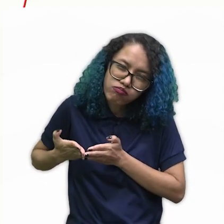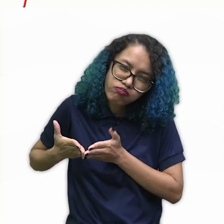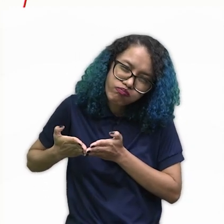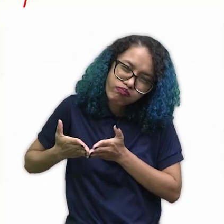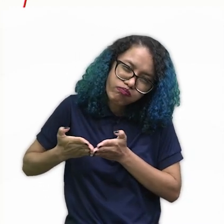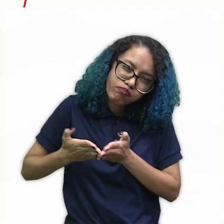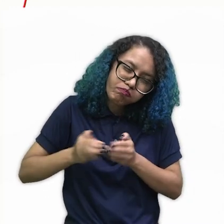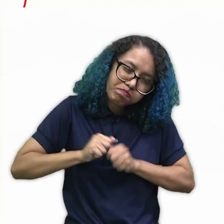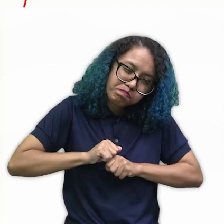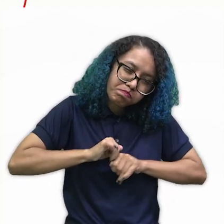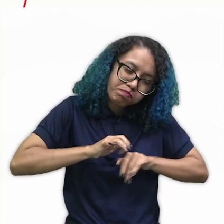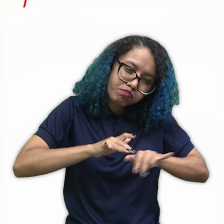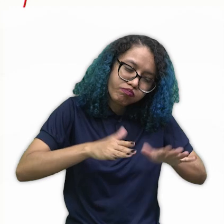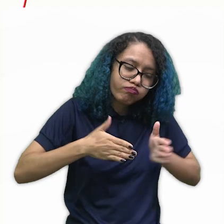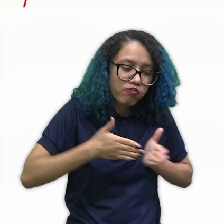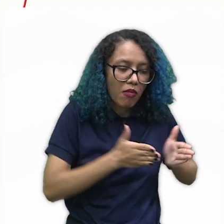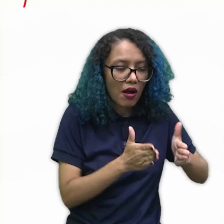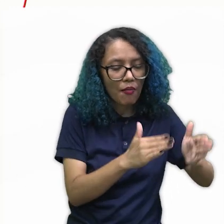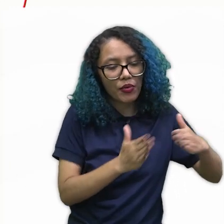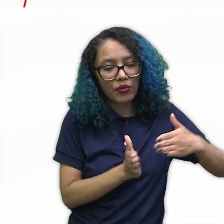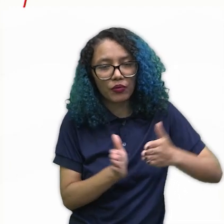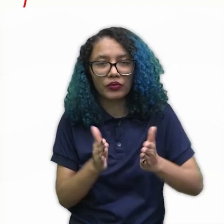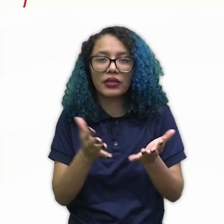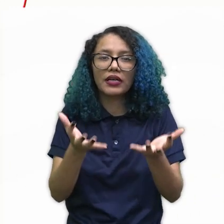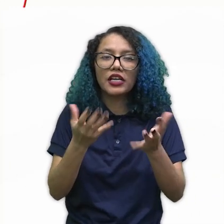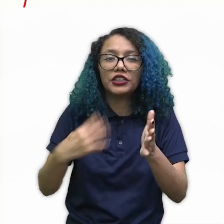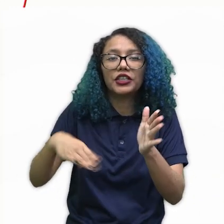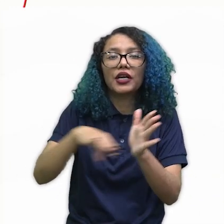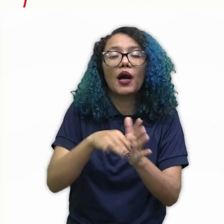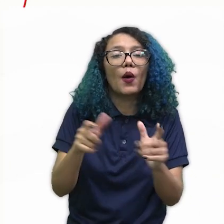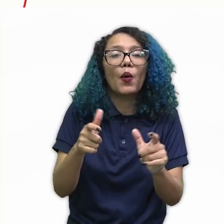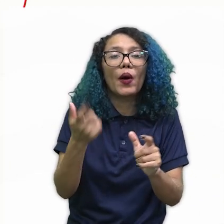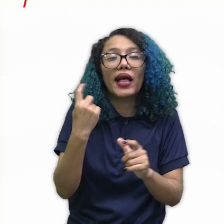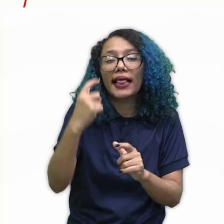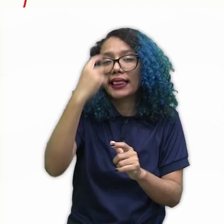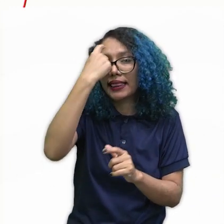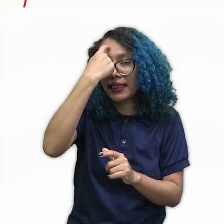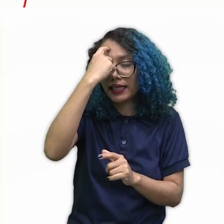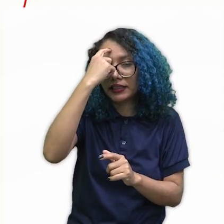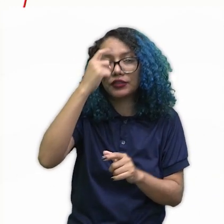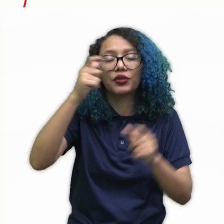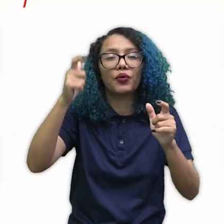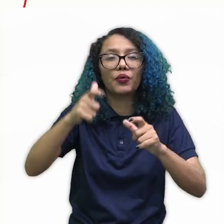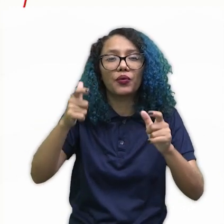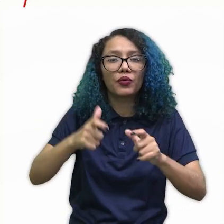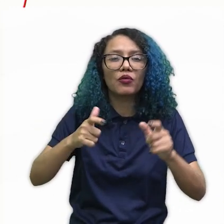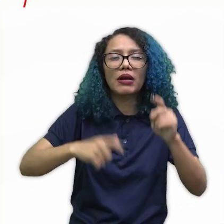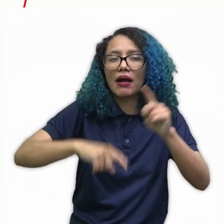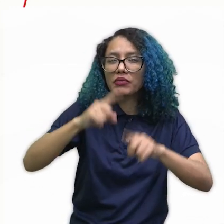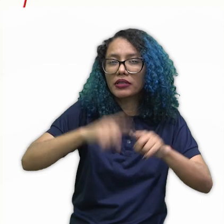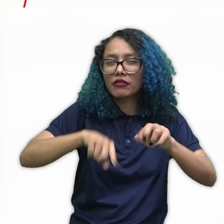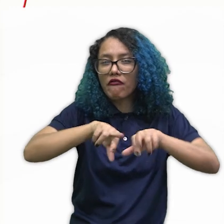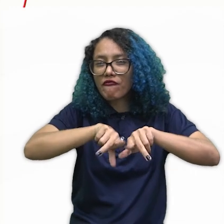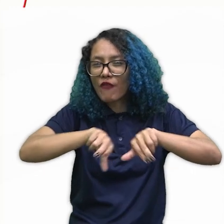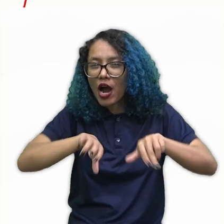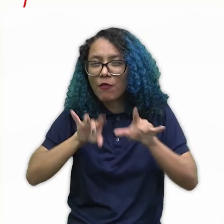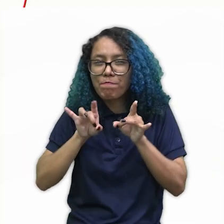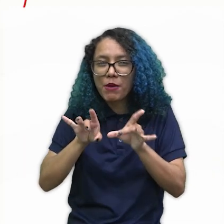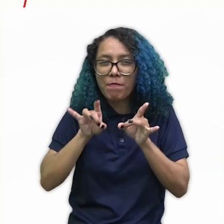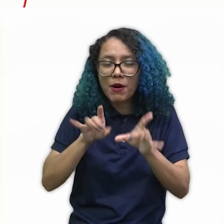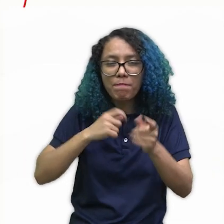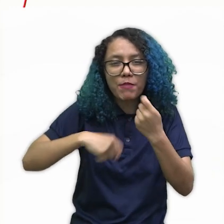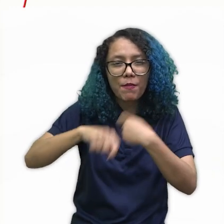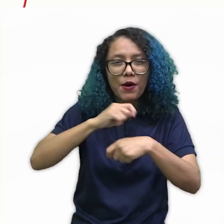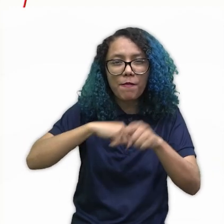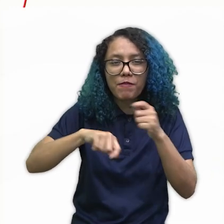de novas rotas que levassem até as Índias, onde eram comercializadas ali as especiarias que tinham